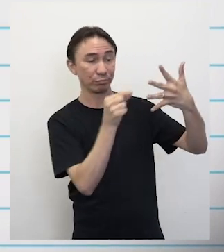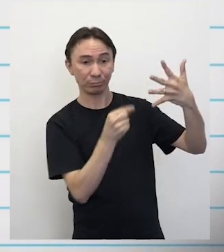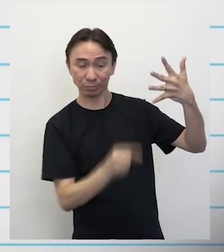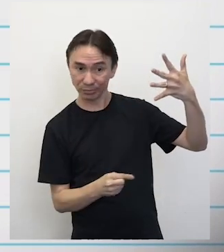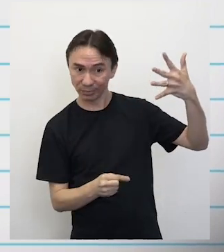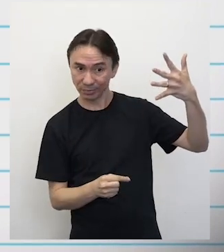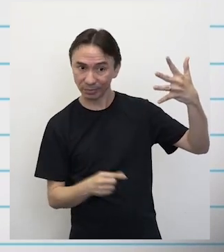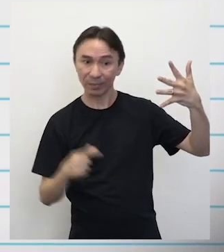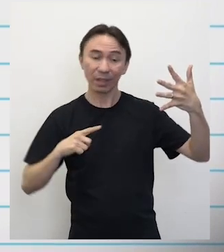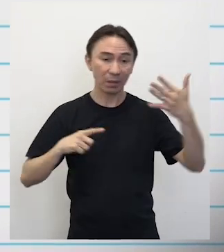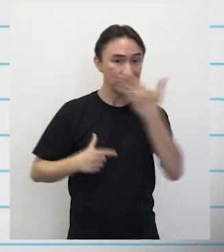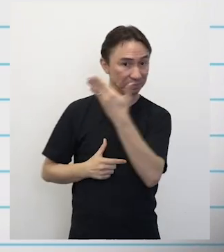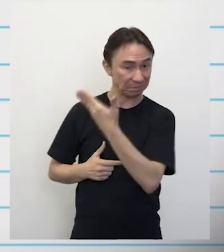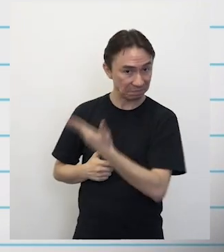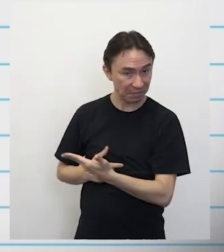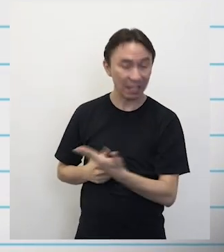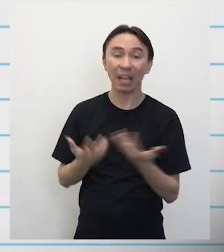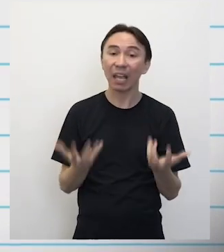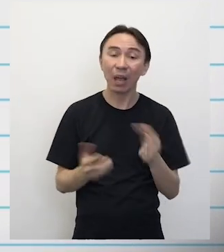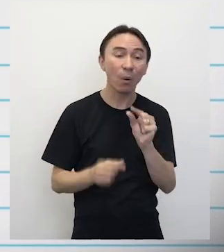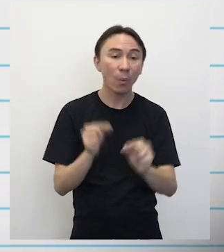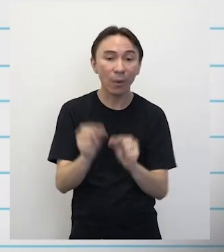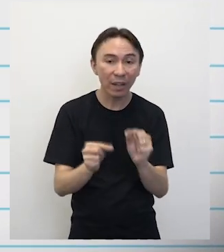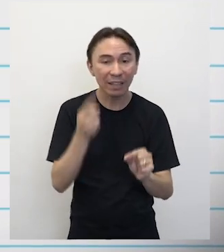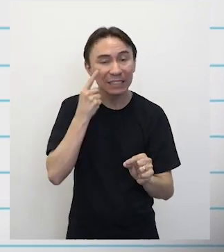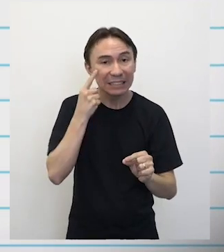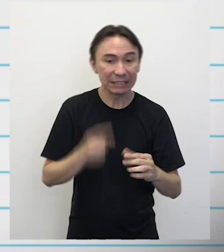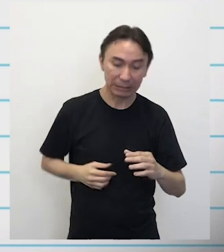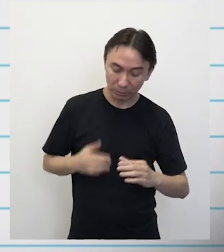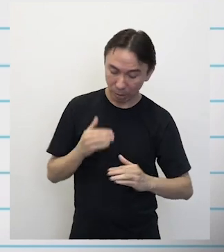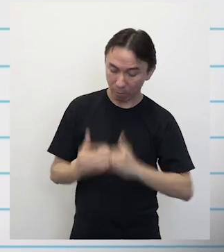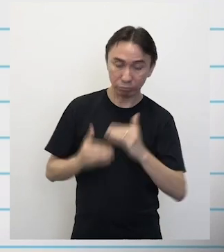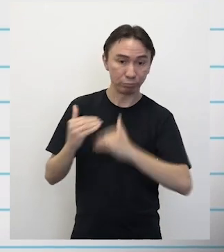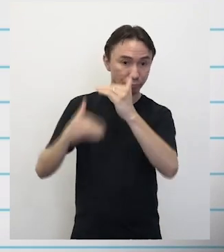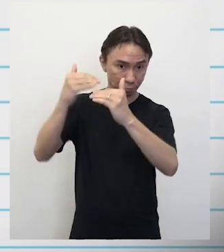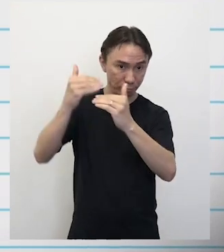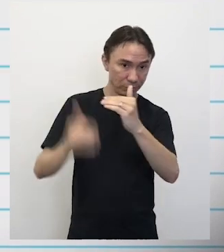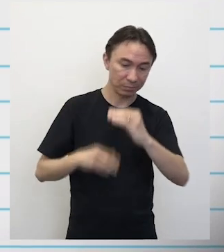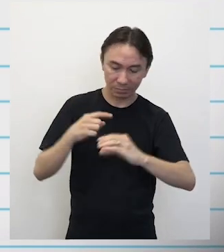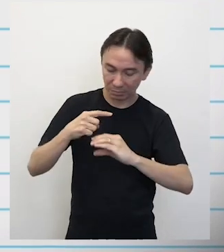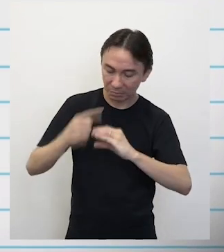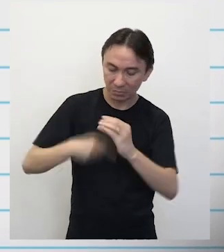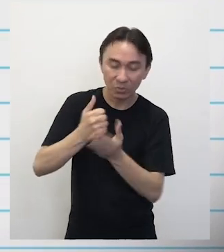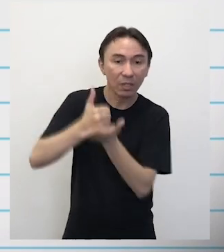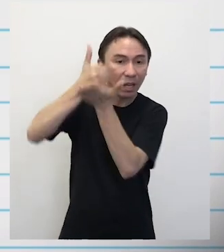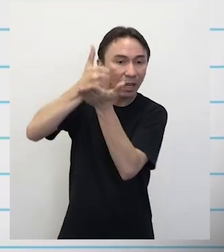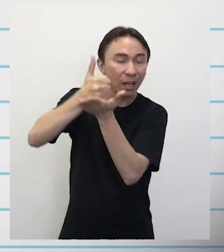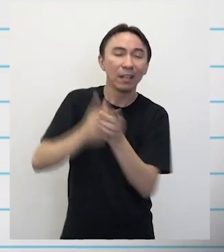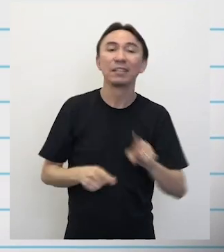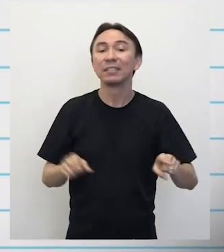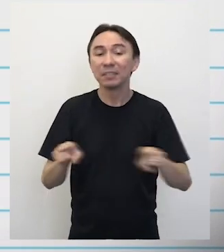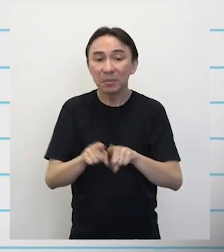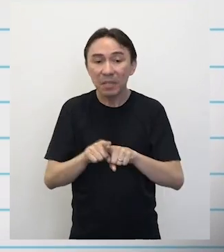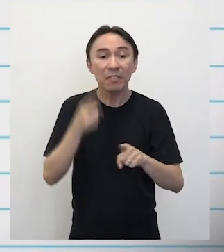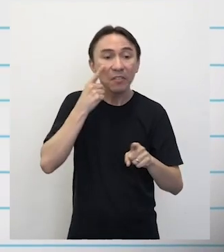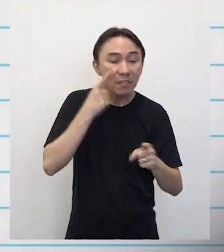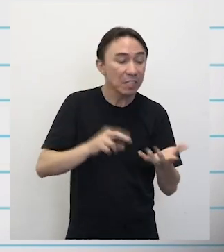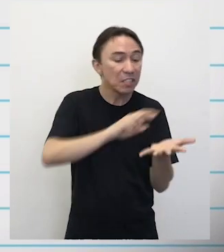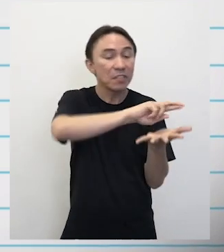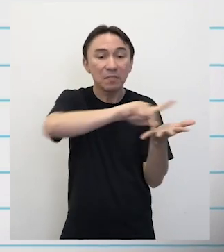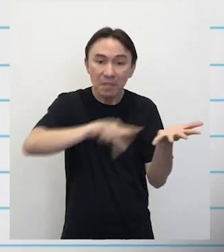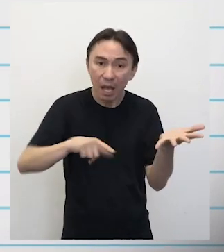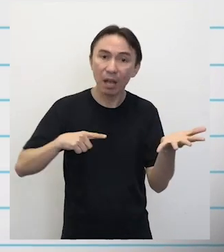buscam, além de caracterizar e subsidiar o processo de desenvolvimento sustentável em nível nacional, expressar a diversidade característica